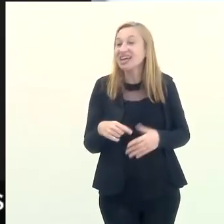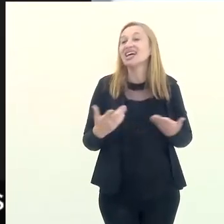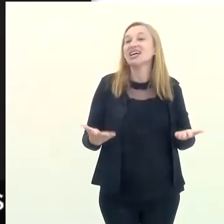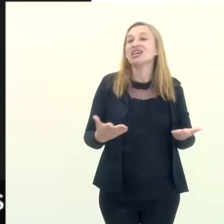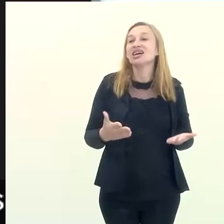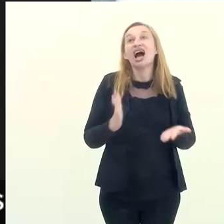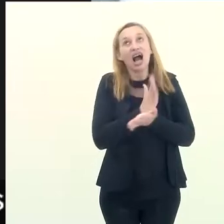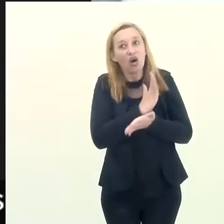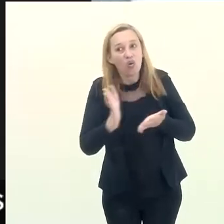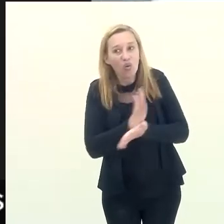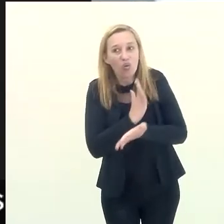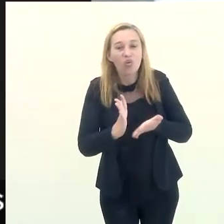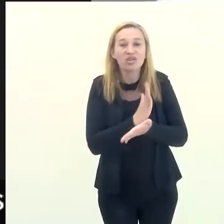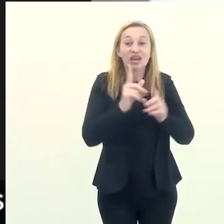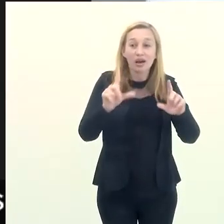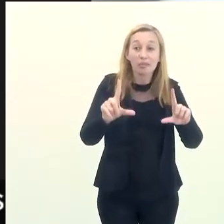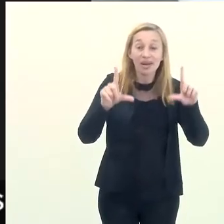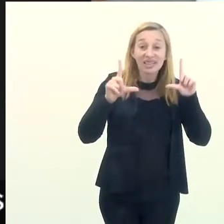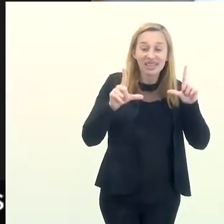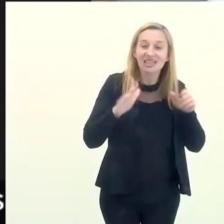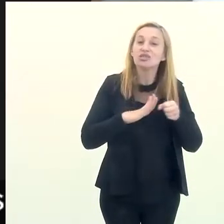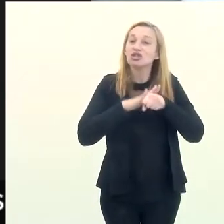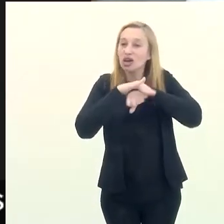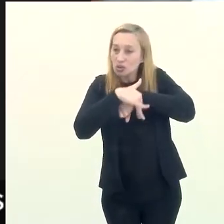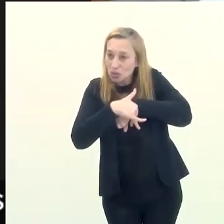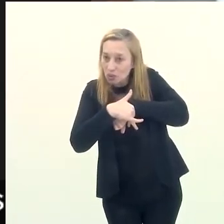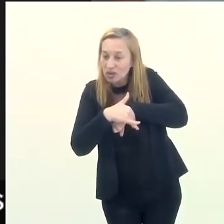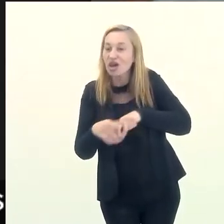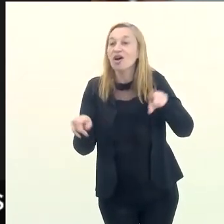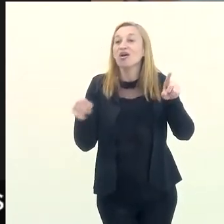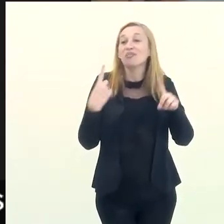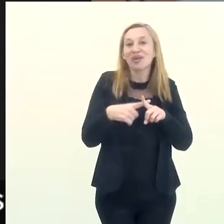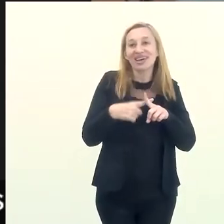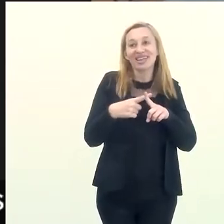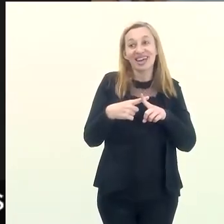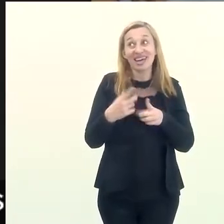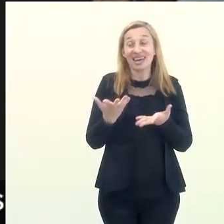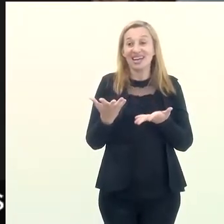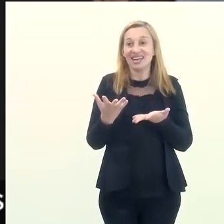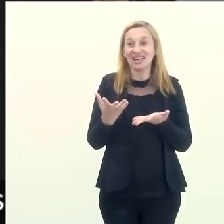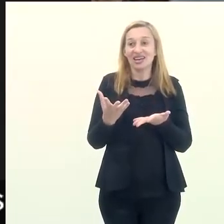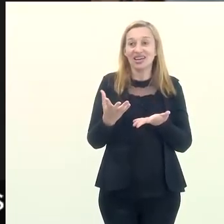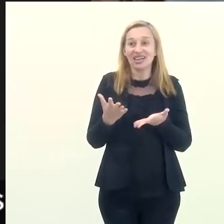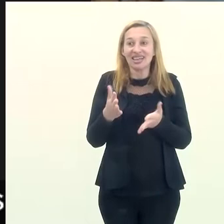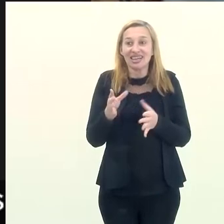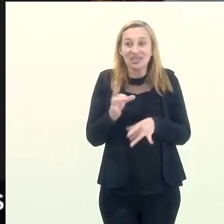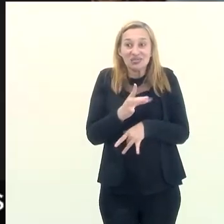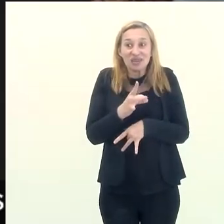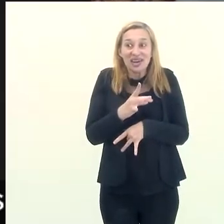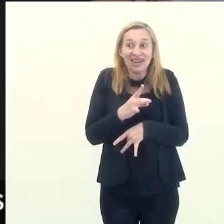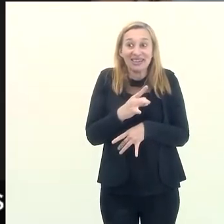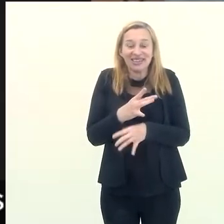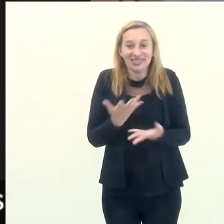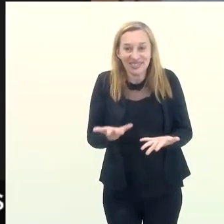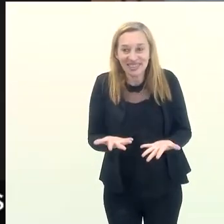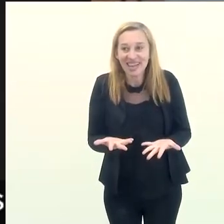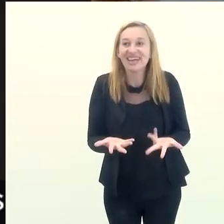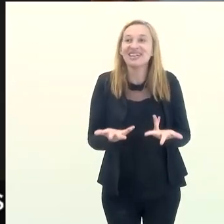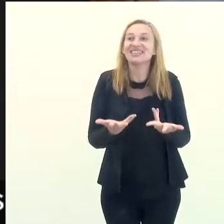né? Inclusive, algumas atrações vão ser noturnas, porque também tem aquele clima lá de criar um